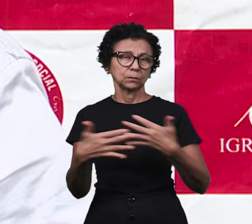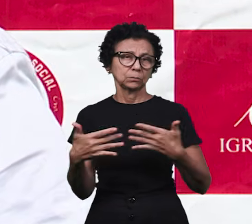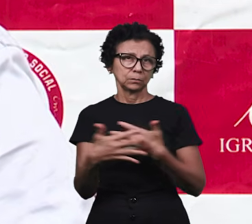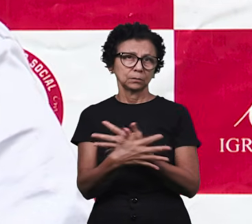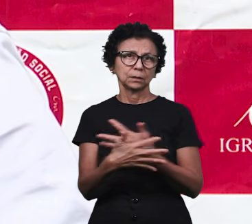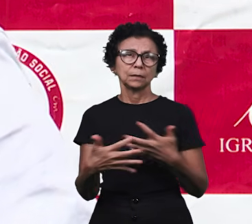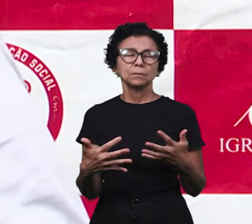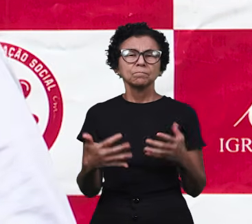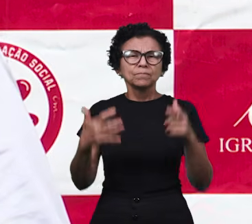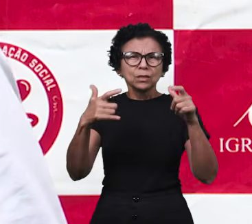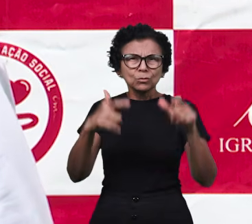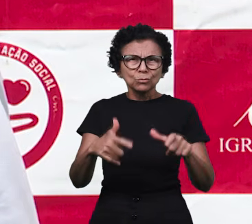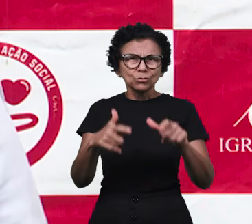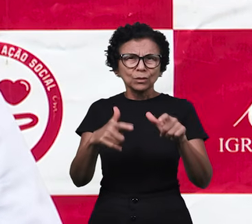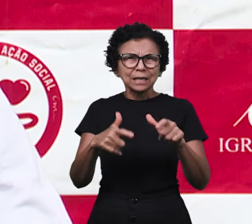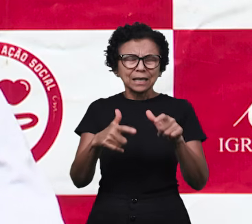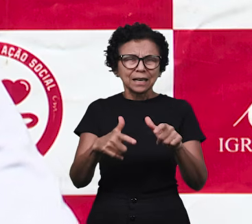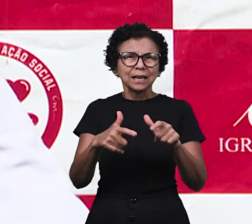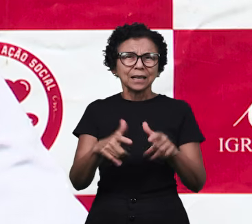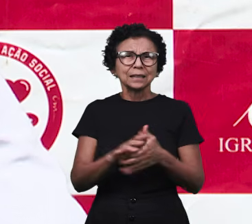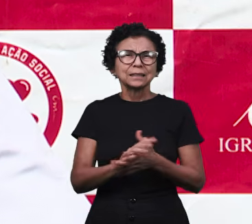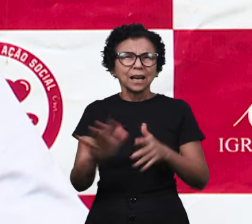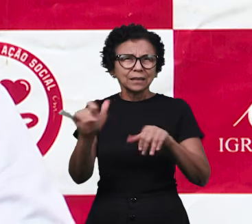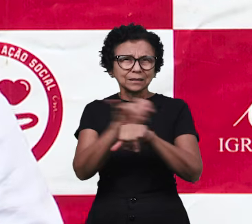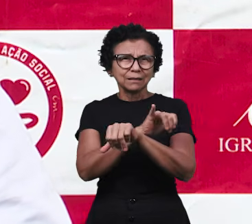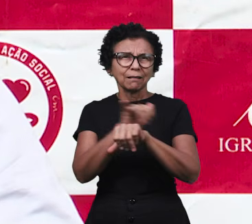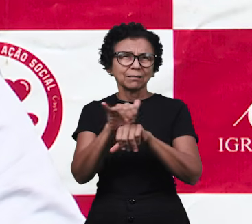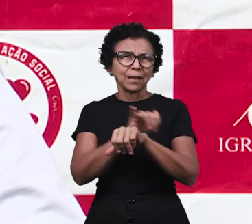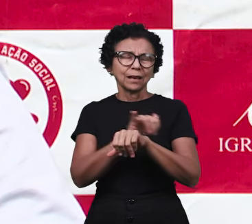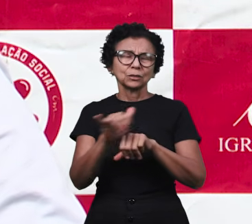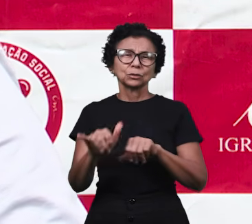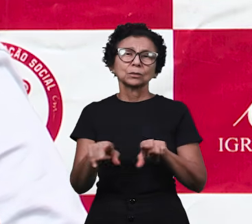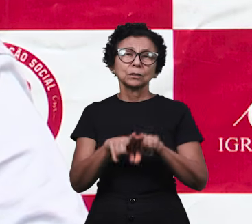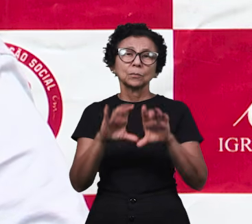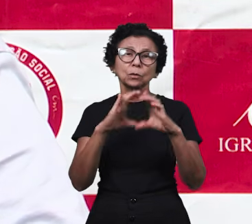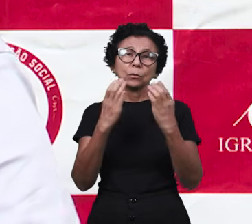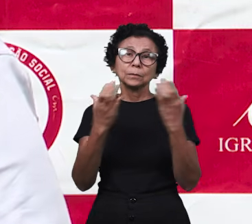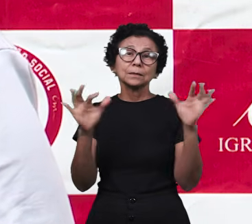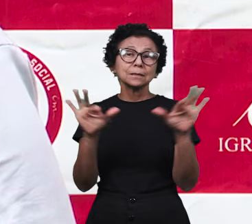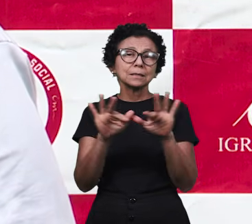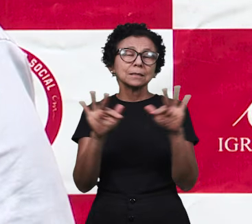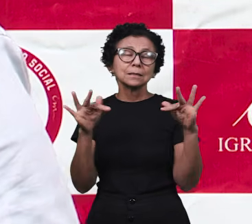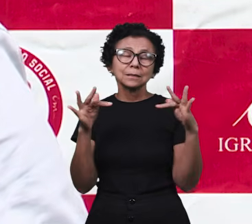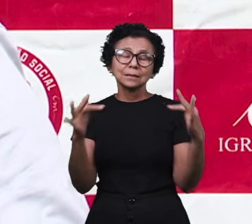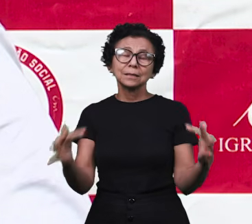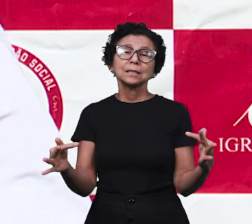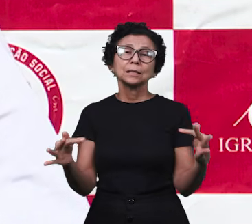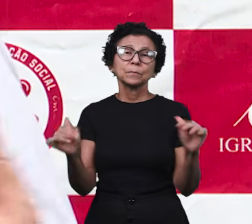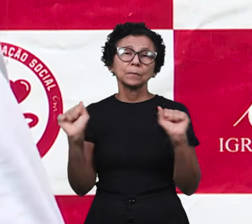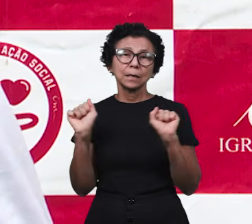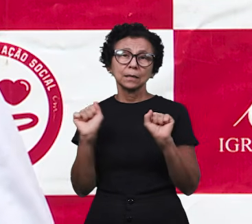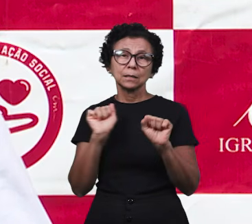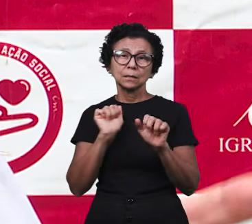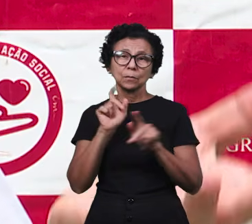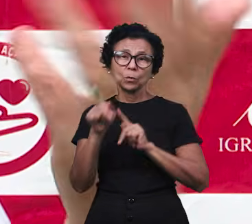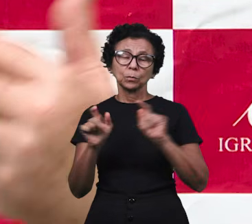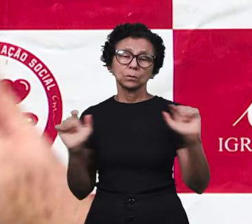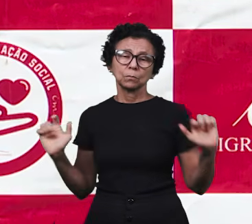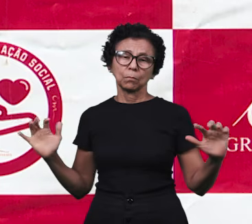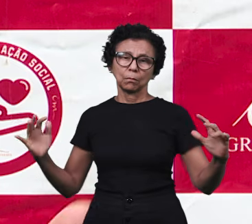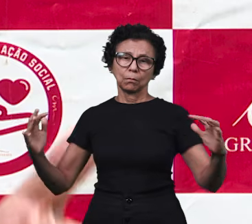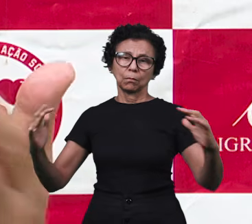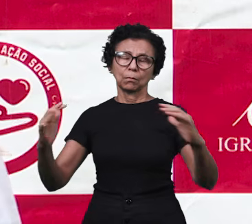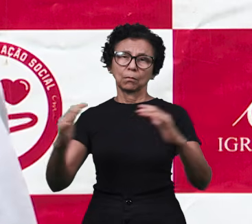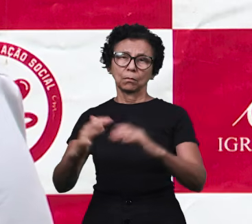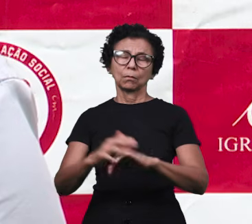do centro e Mário Cipreste, que é esse local aqui, onde a gente tem uma comunidade mais simples e que puder vir e